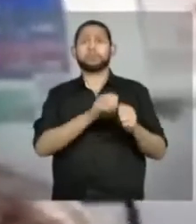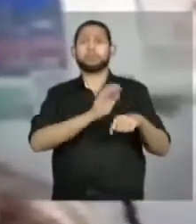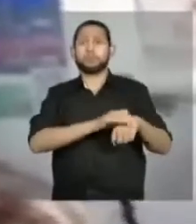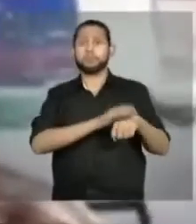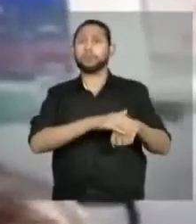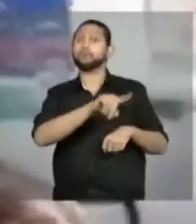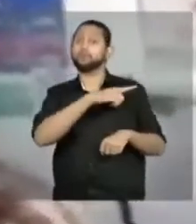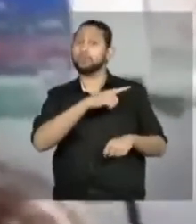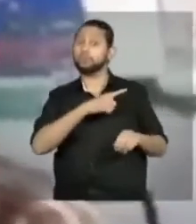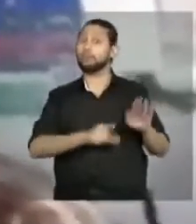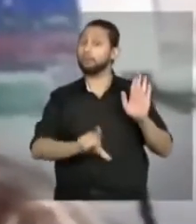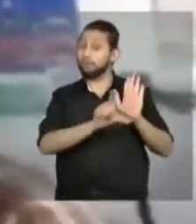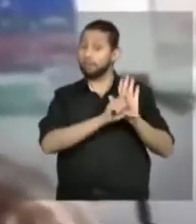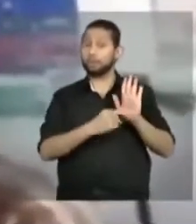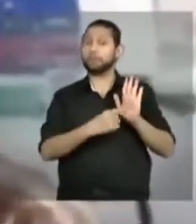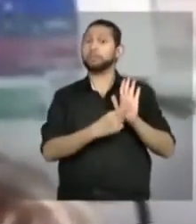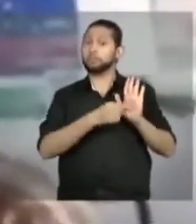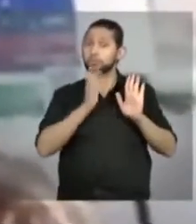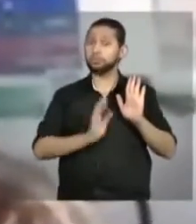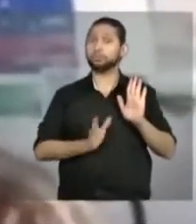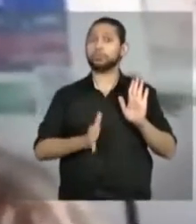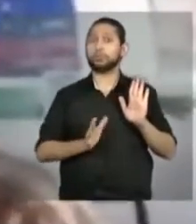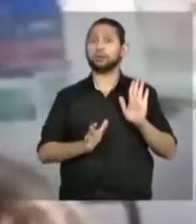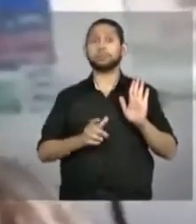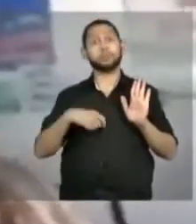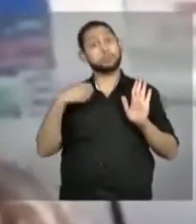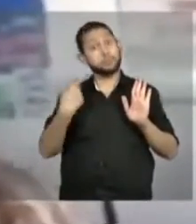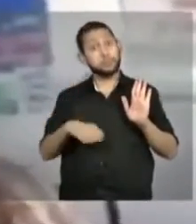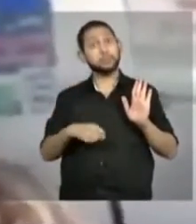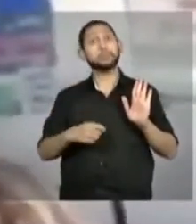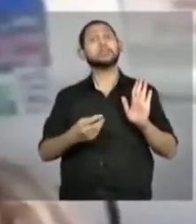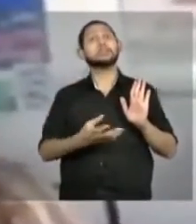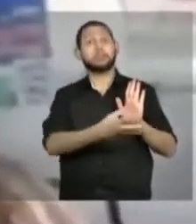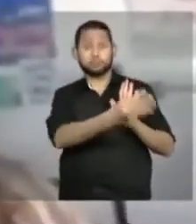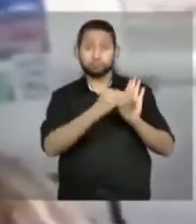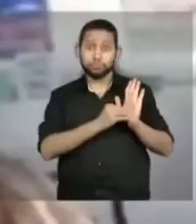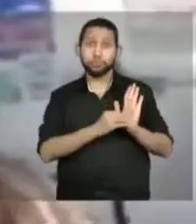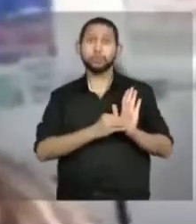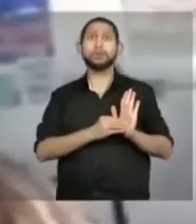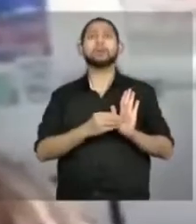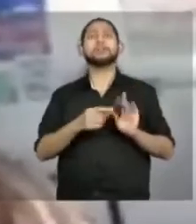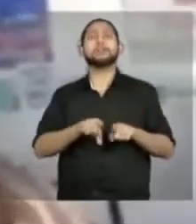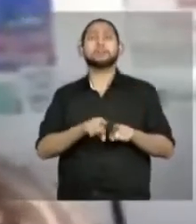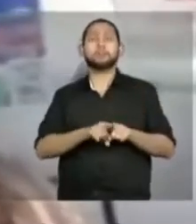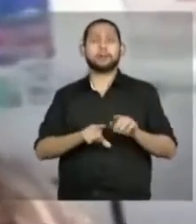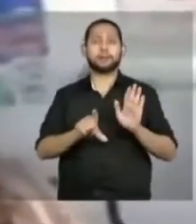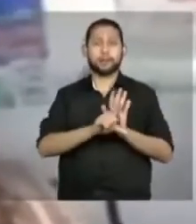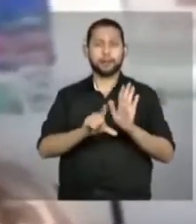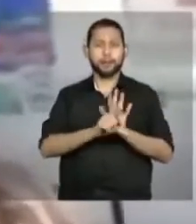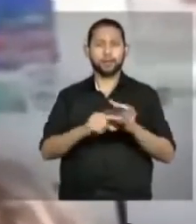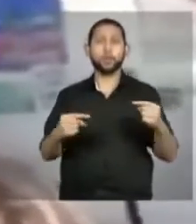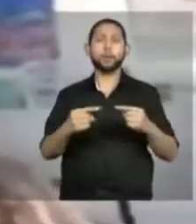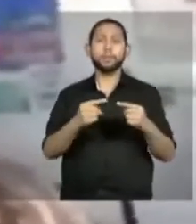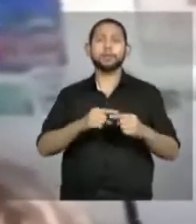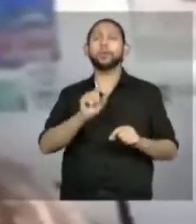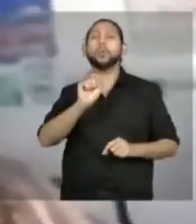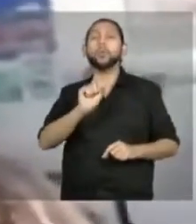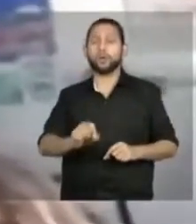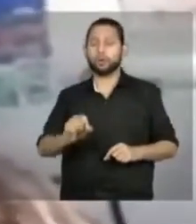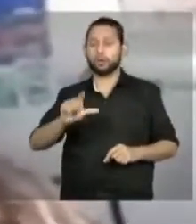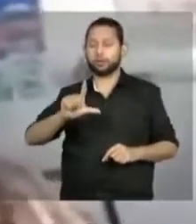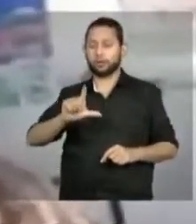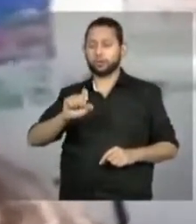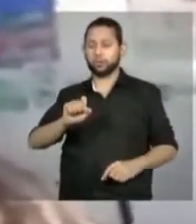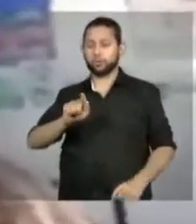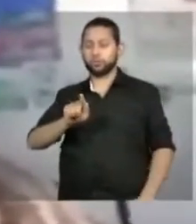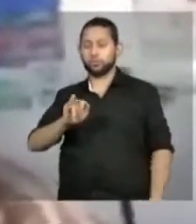a legislação já existe, mas a gente precisa, estou vendo aqui o vereador Natalini, autor da lei que trata da logística reversa no município de São